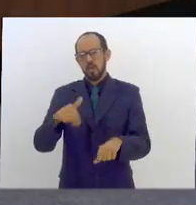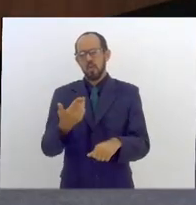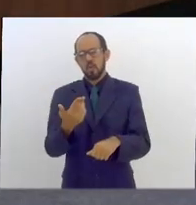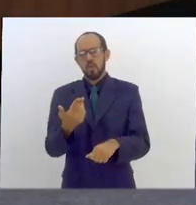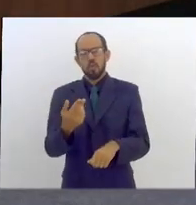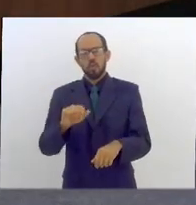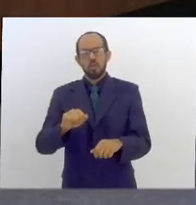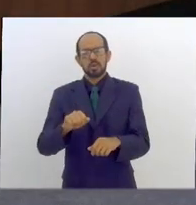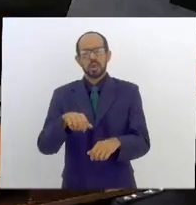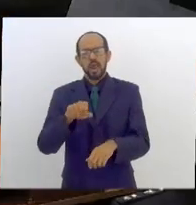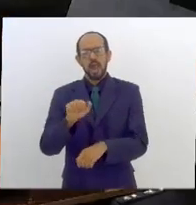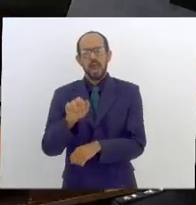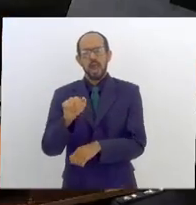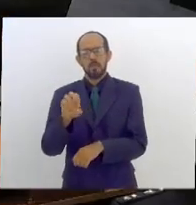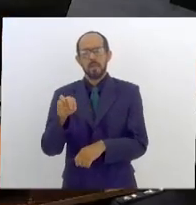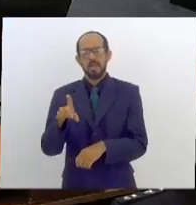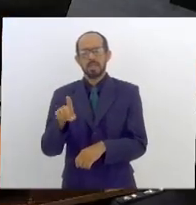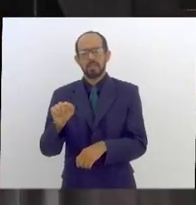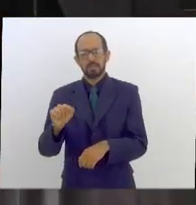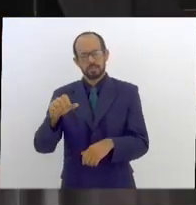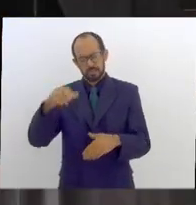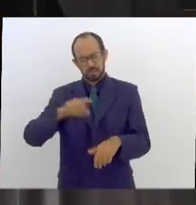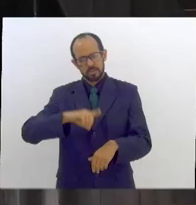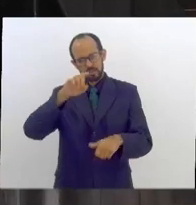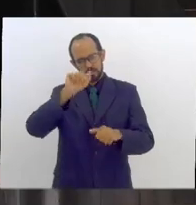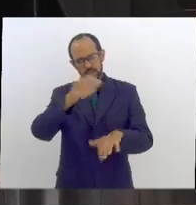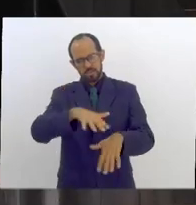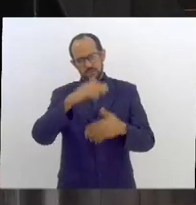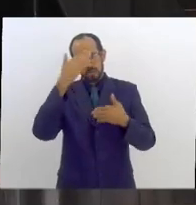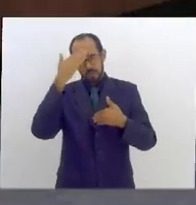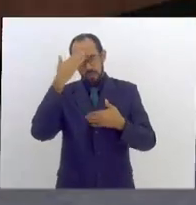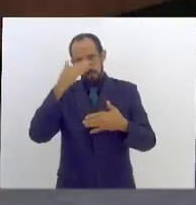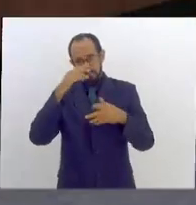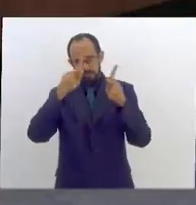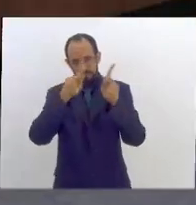obrigado, que Deus abençoe a todos. Fiquem na paz.